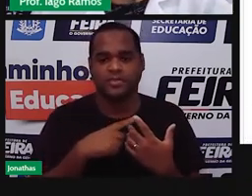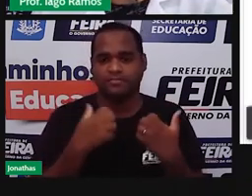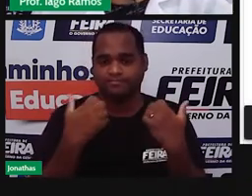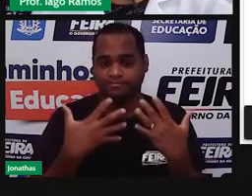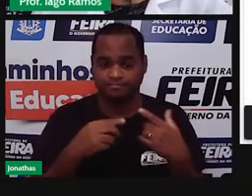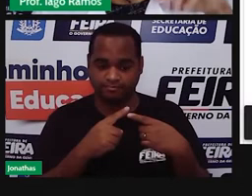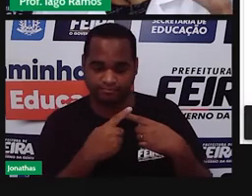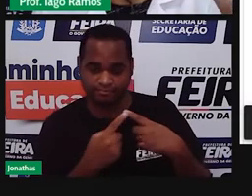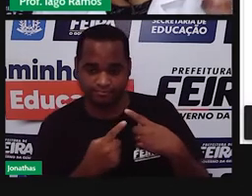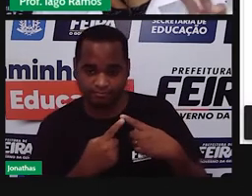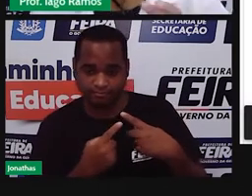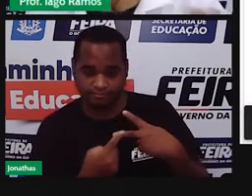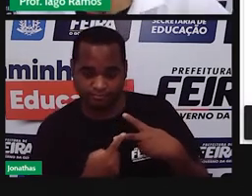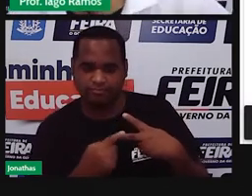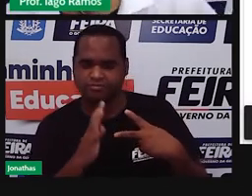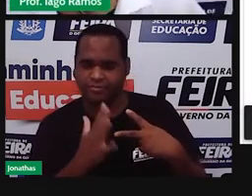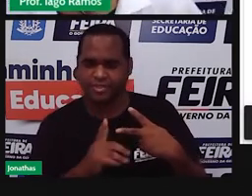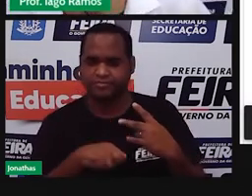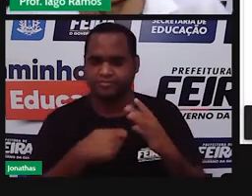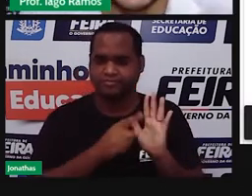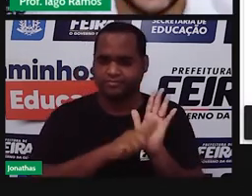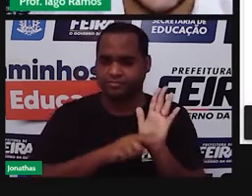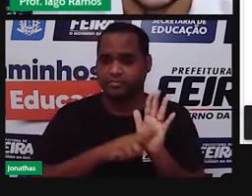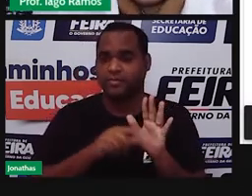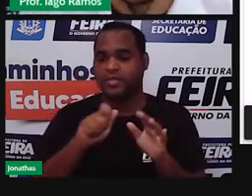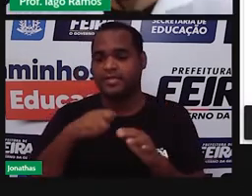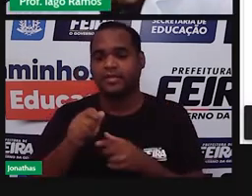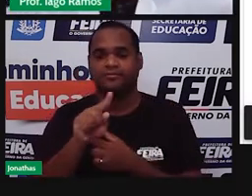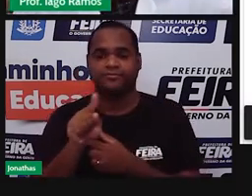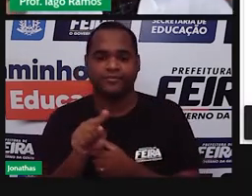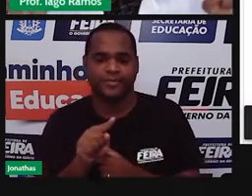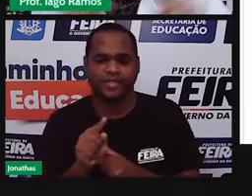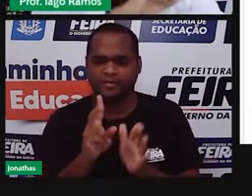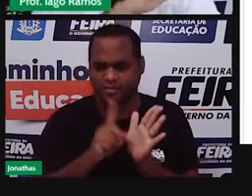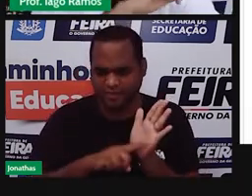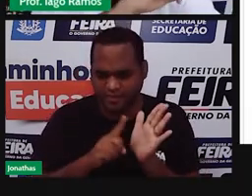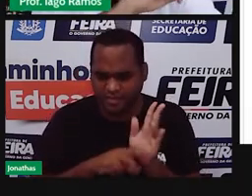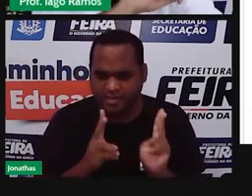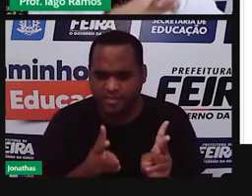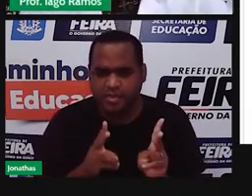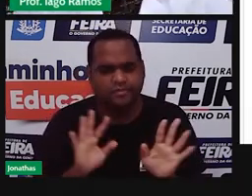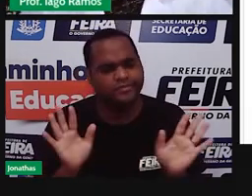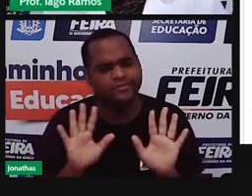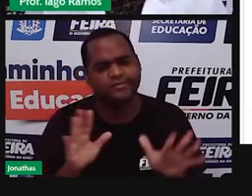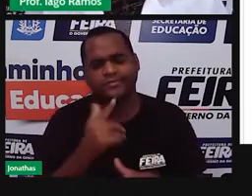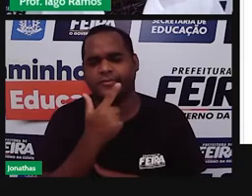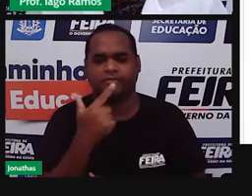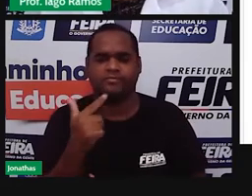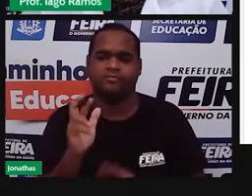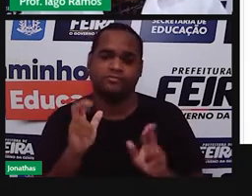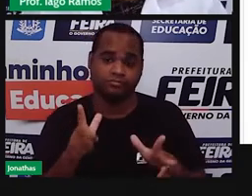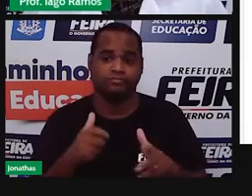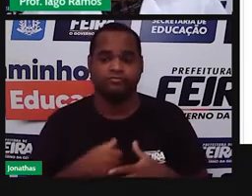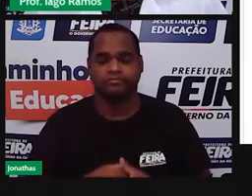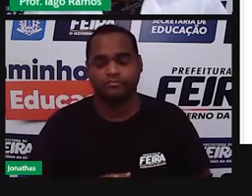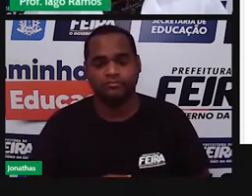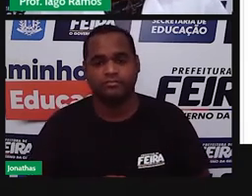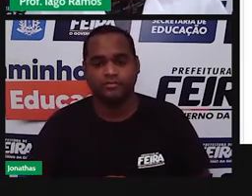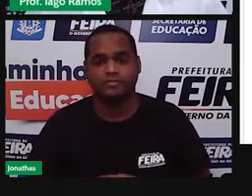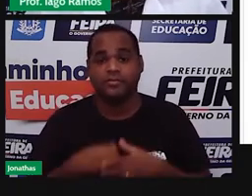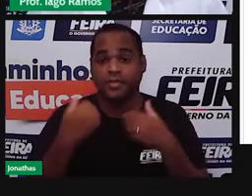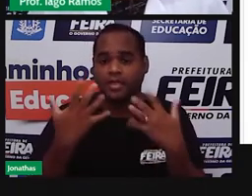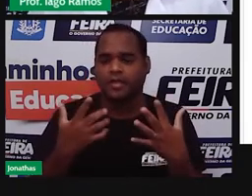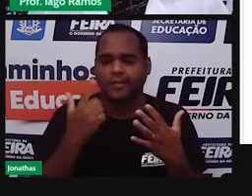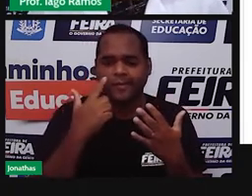situação deu negativo, então sempre que somar números inteiros dá sempre negativo? Não. Tá bom? E onde é que eu